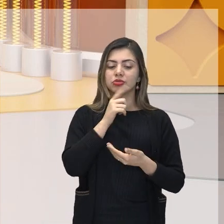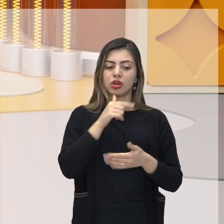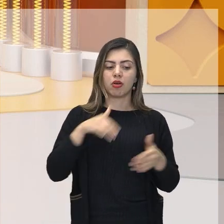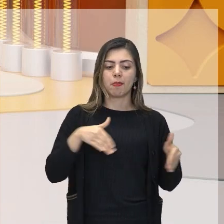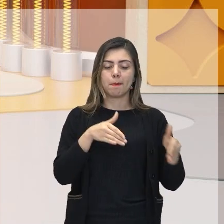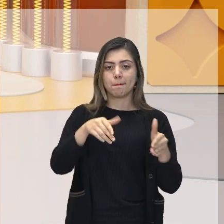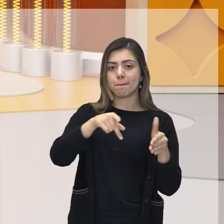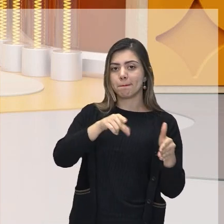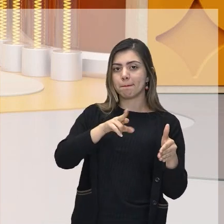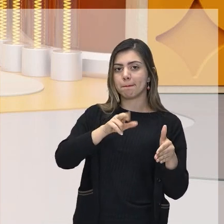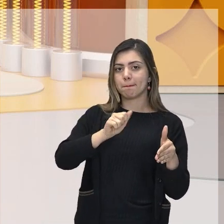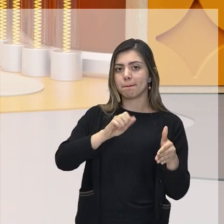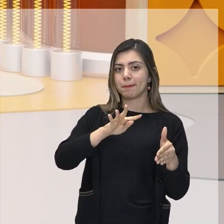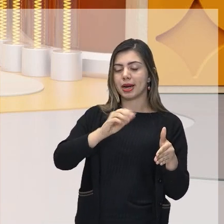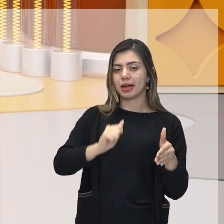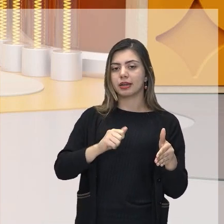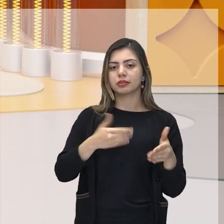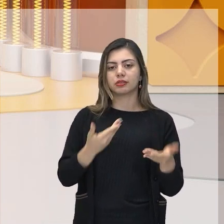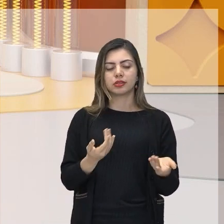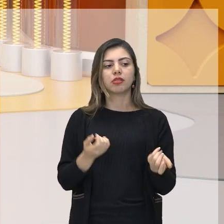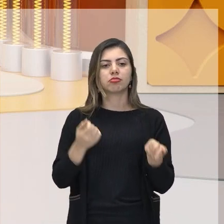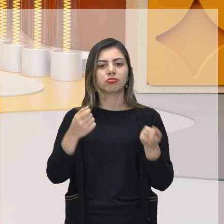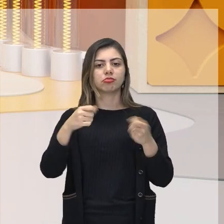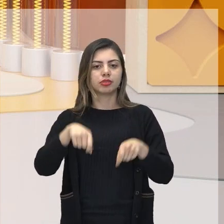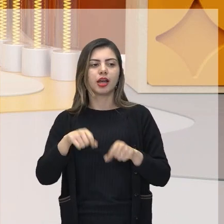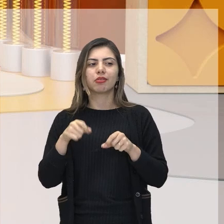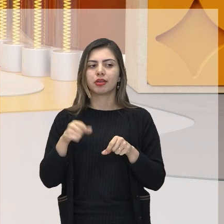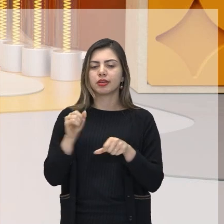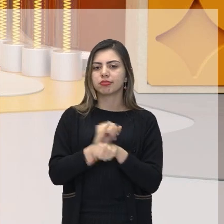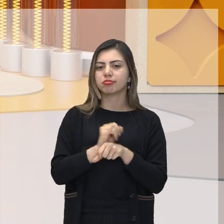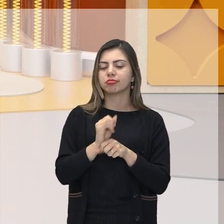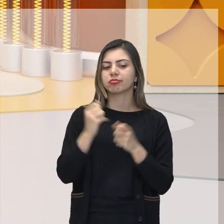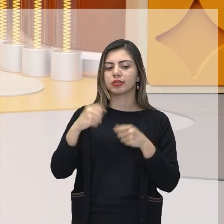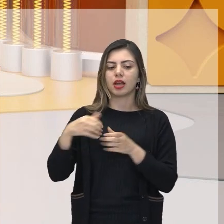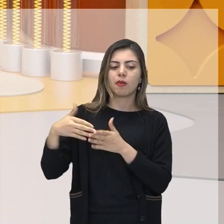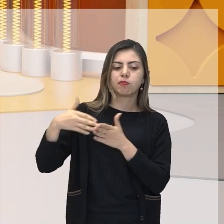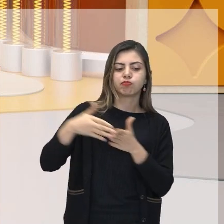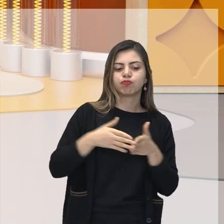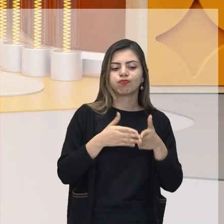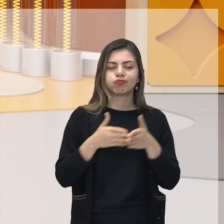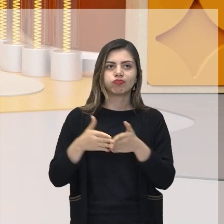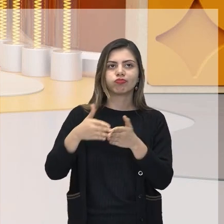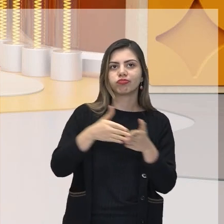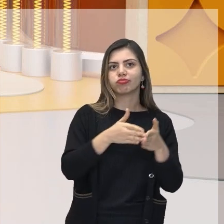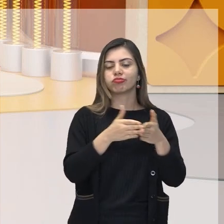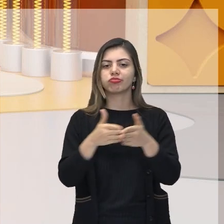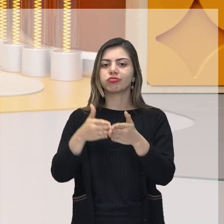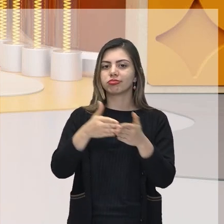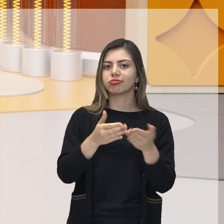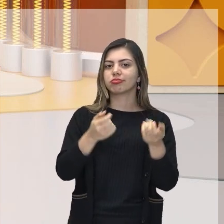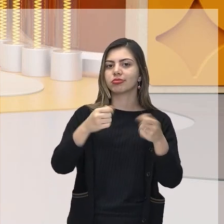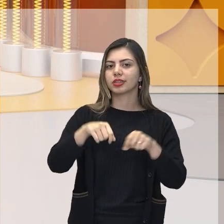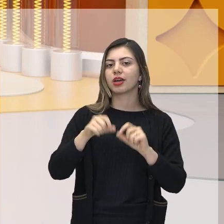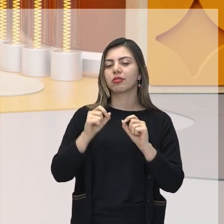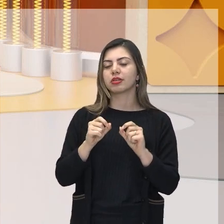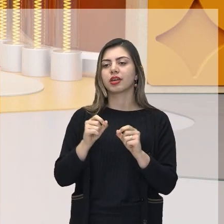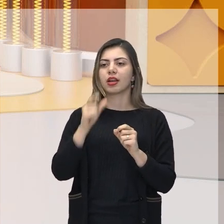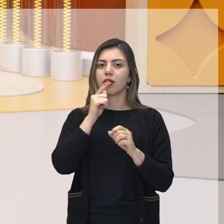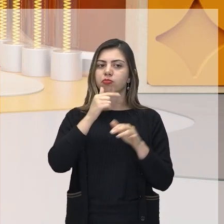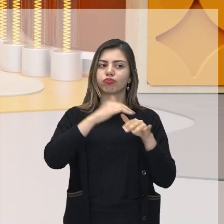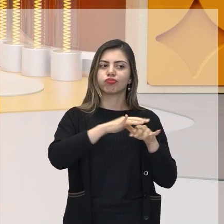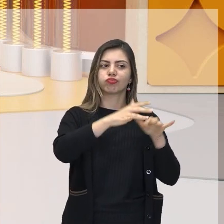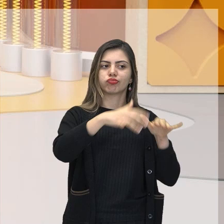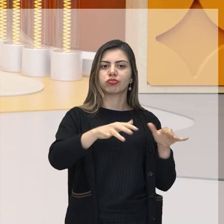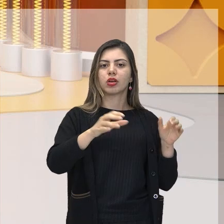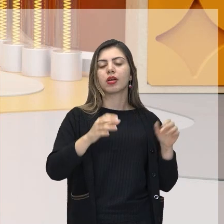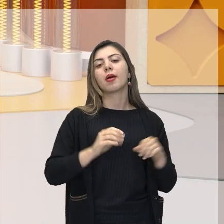era um caminho estratégico para que os paraguaios pudessem ter acesso ao oceano. Só que